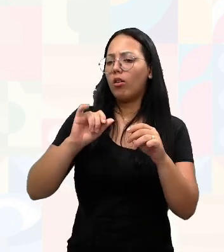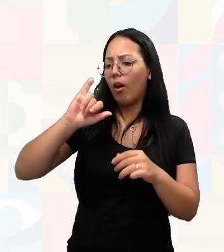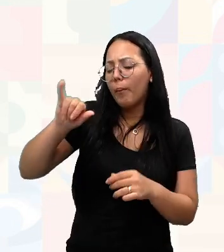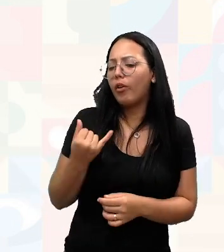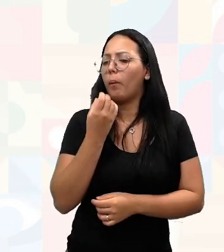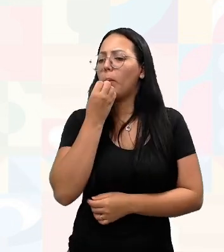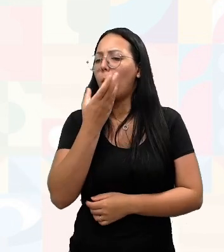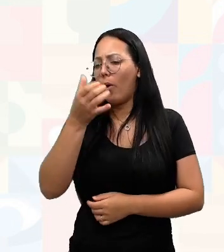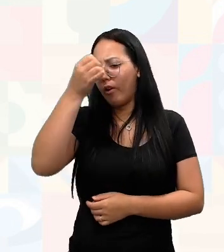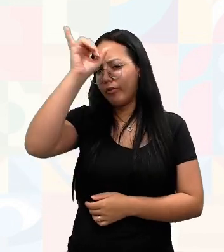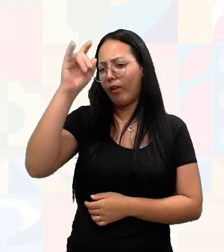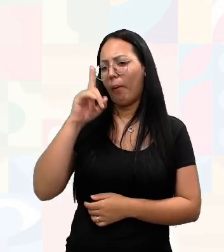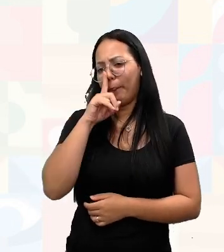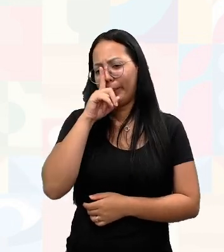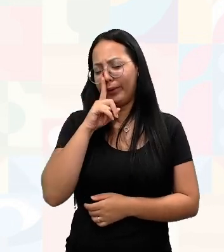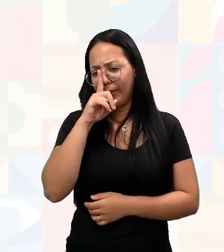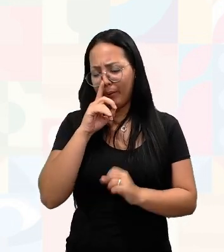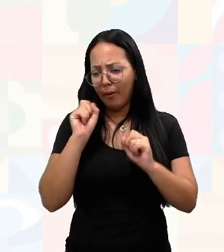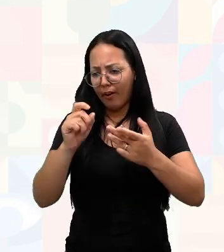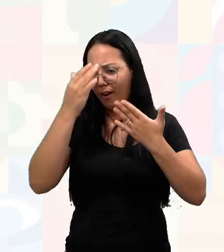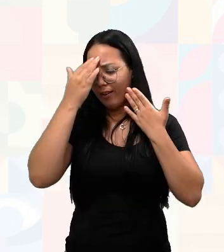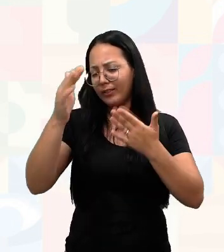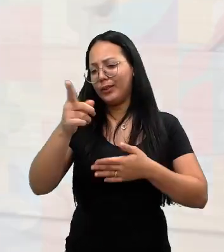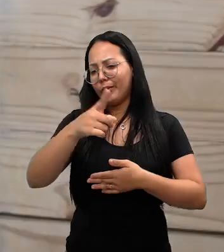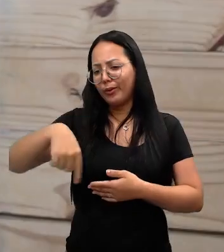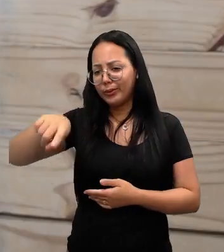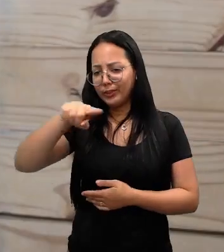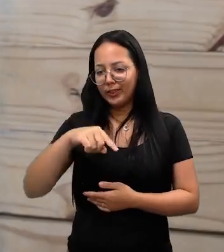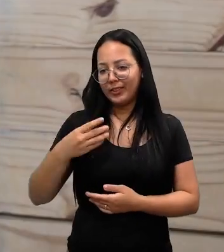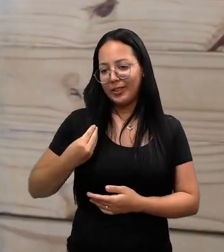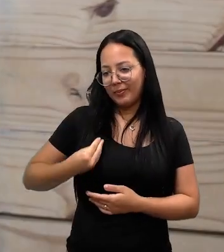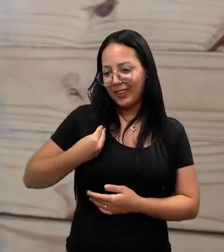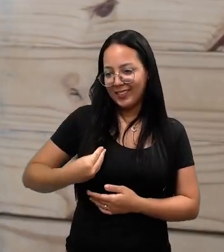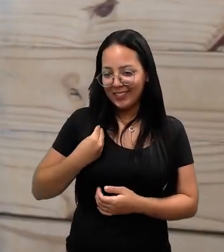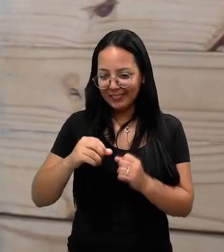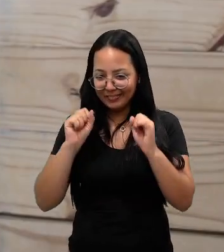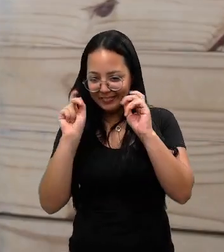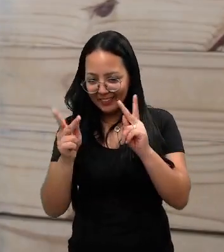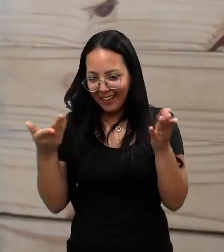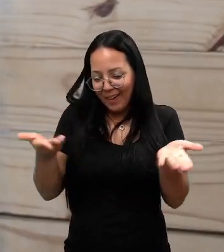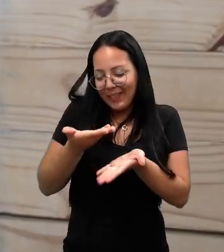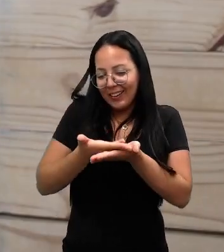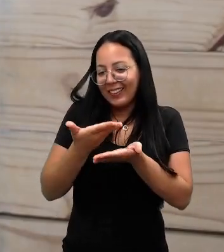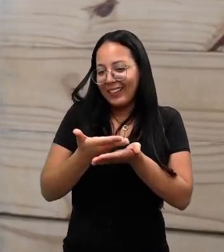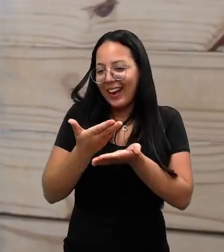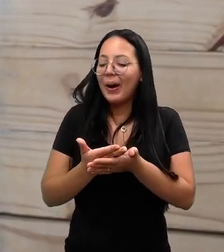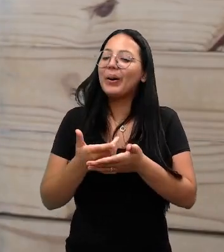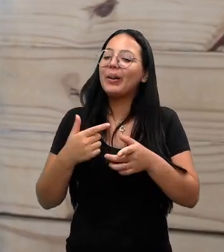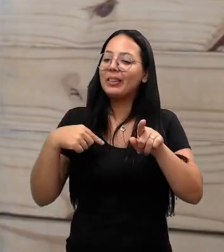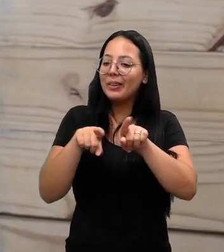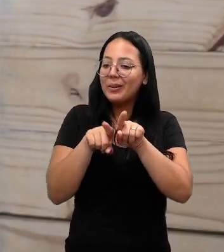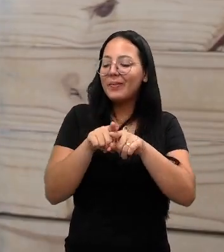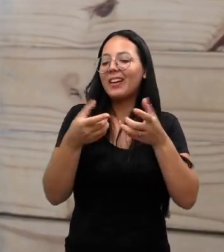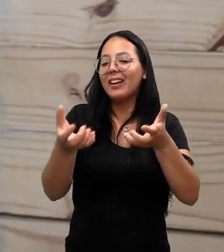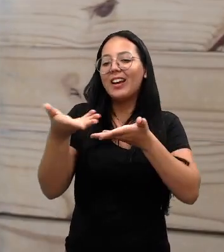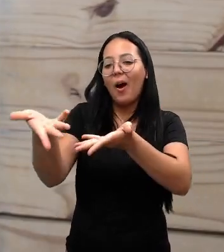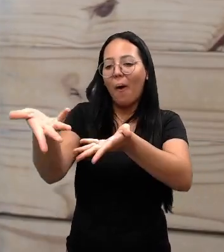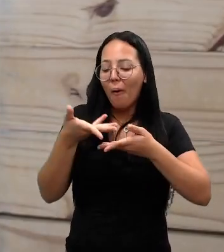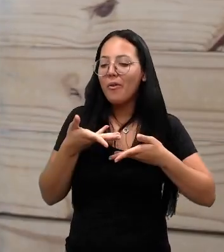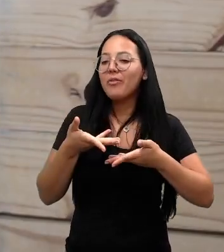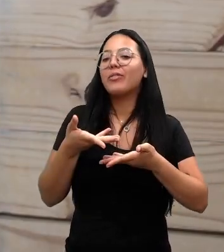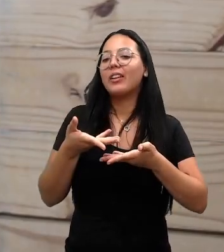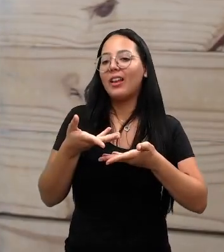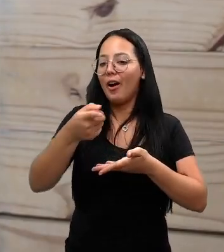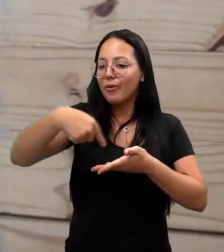aproveitamentos e evitar riscos. Tá? Agradeço bastante pela presença aqui na aula gostaria de convidar